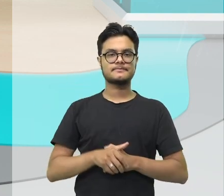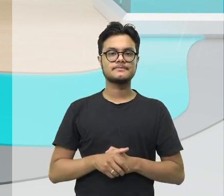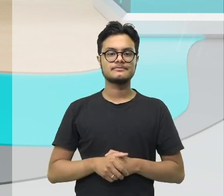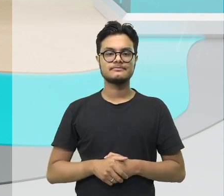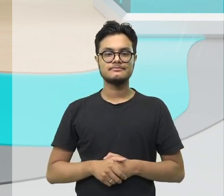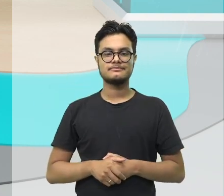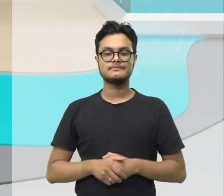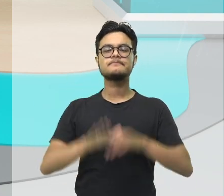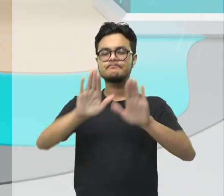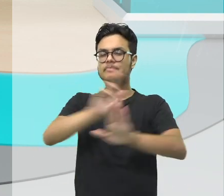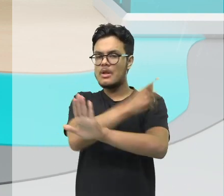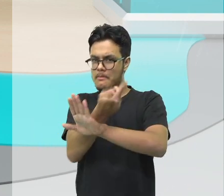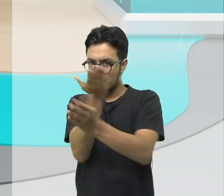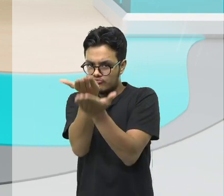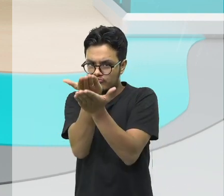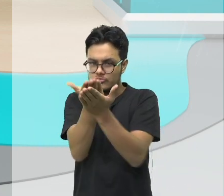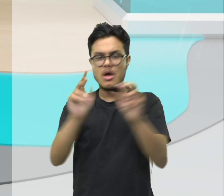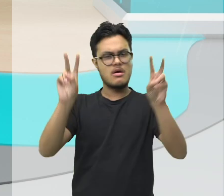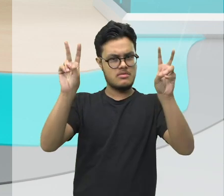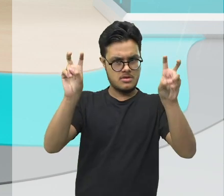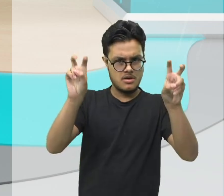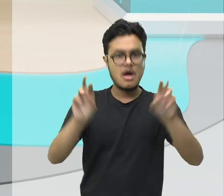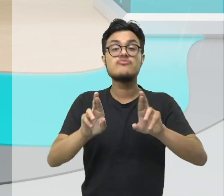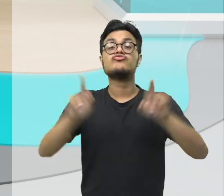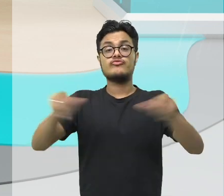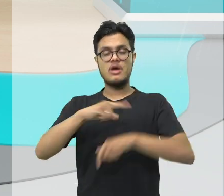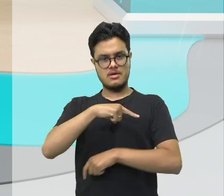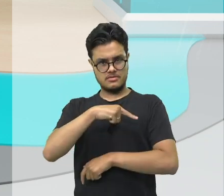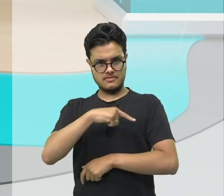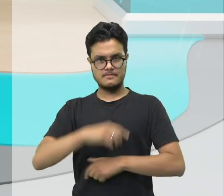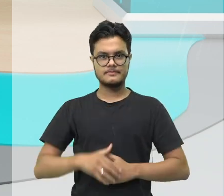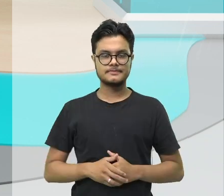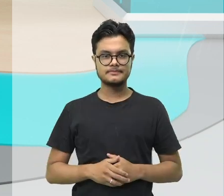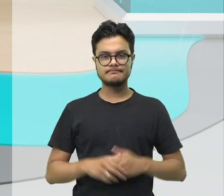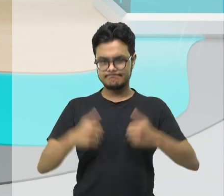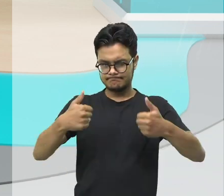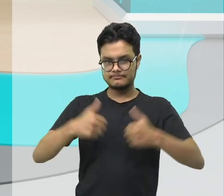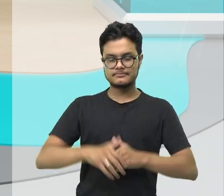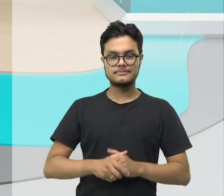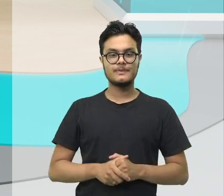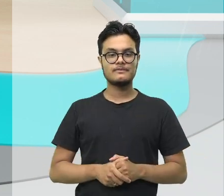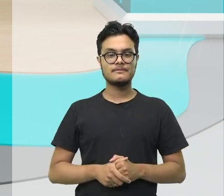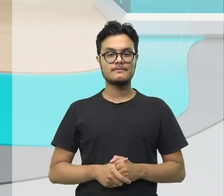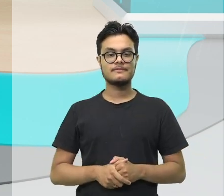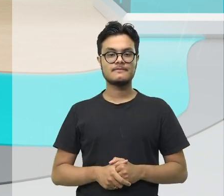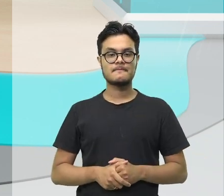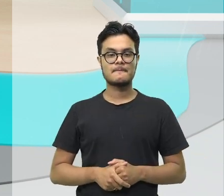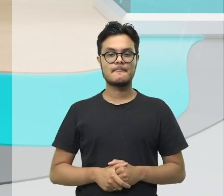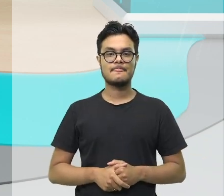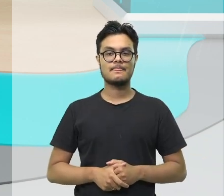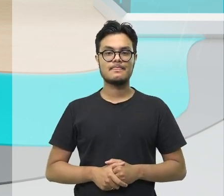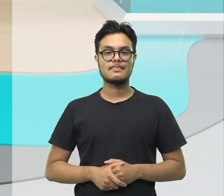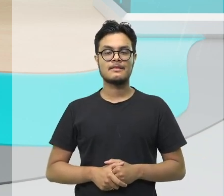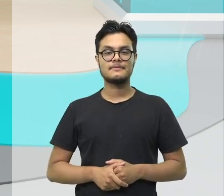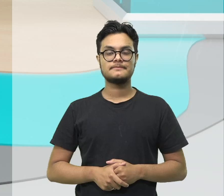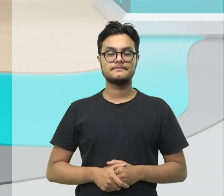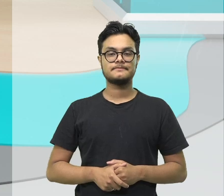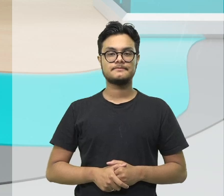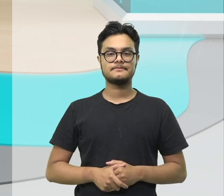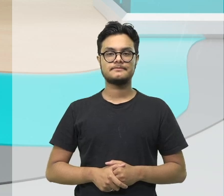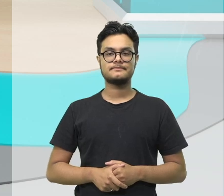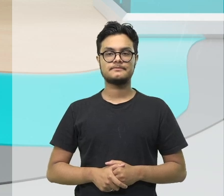tá? A gente já vai verificar essa diferença, certo? Muito bem. Então, vamos agora